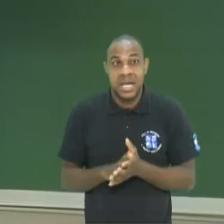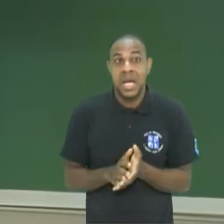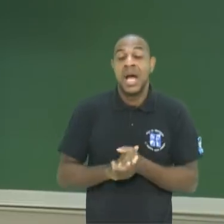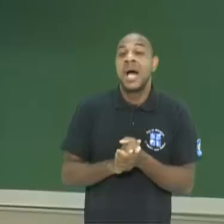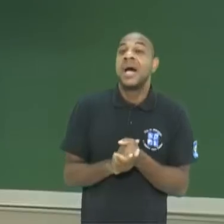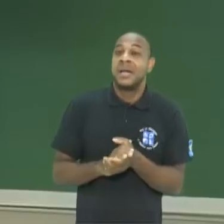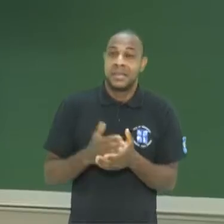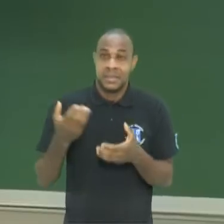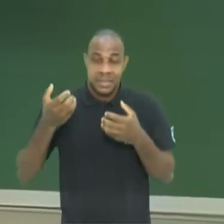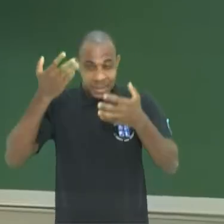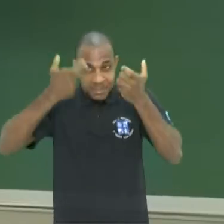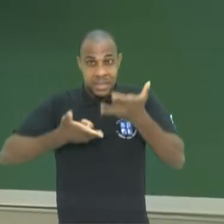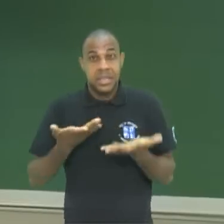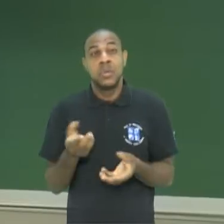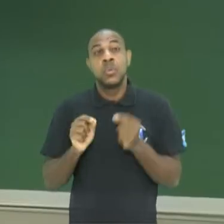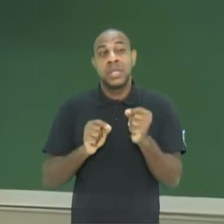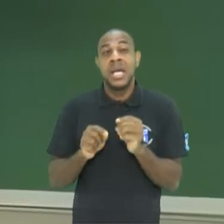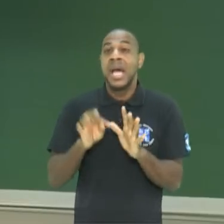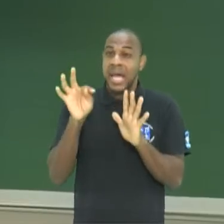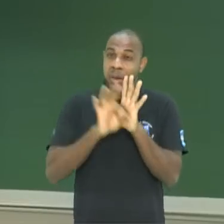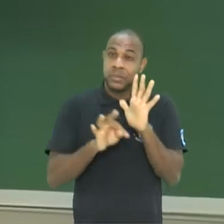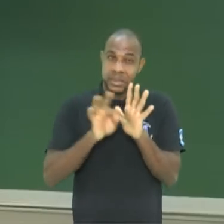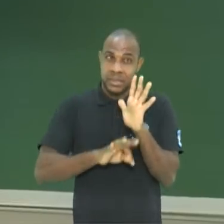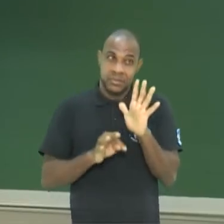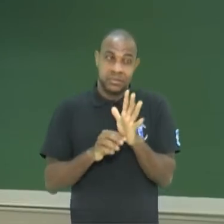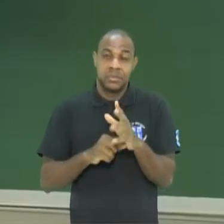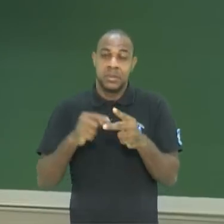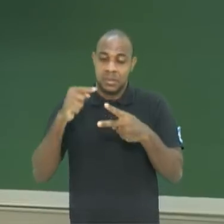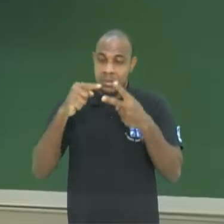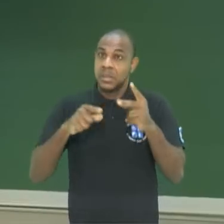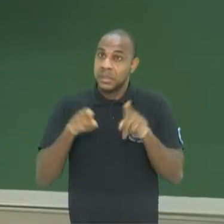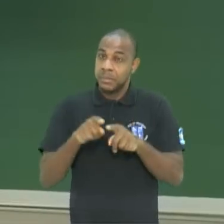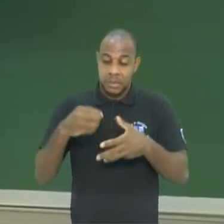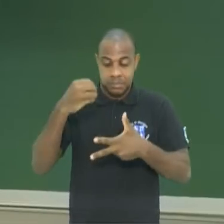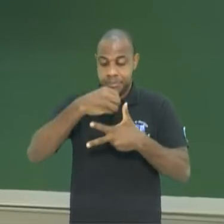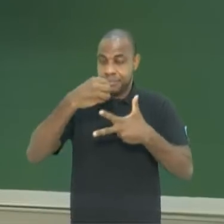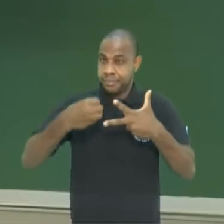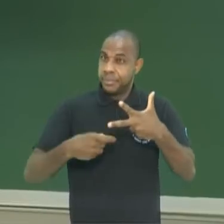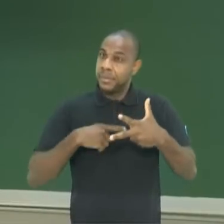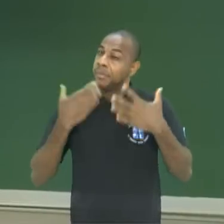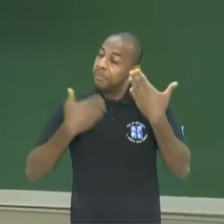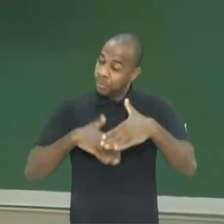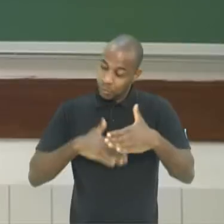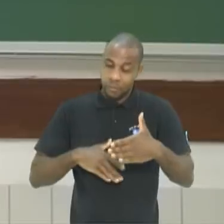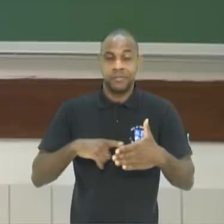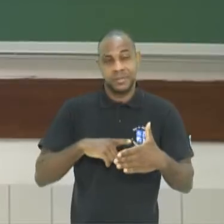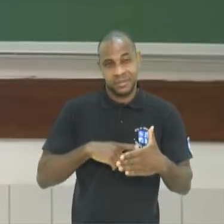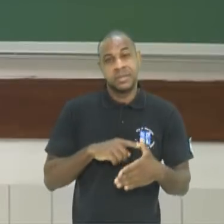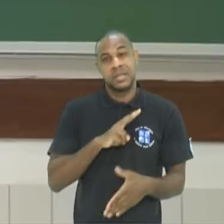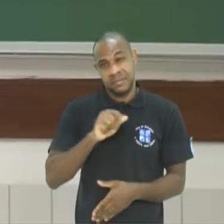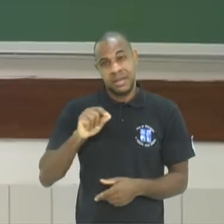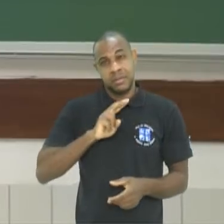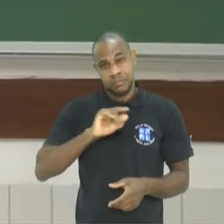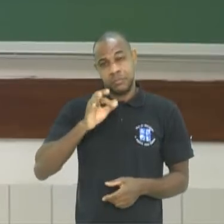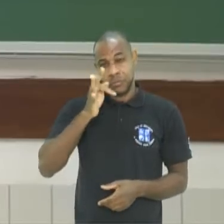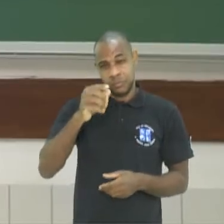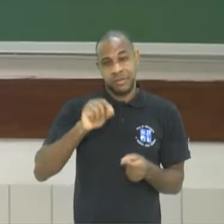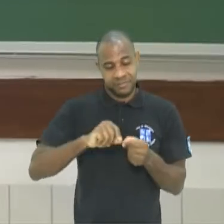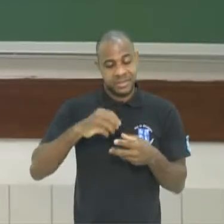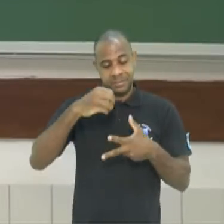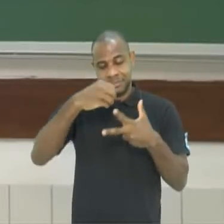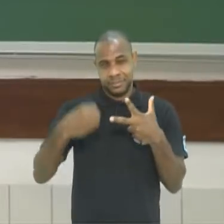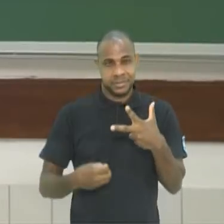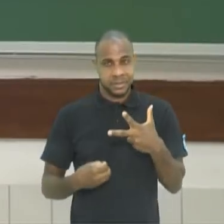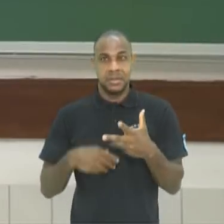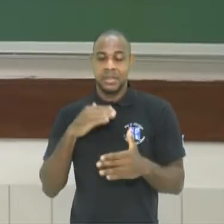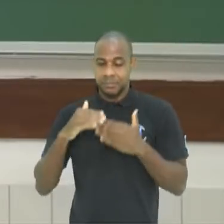dissertativo argumentativo, ele é o texto que é cobrado lá no Enem. Vocês ainda vão fazer esse Enem, mas é interessante que aos poucos você vá